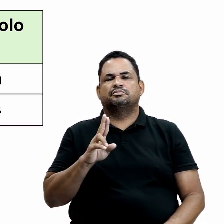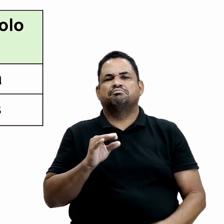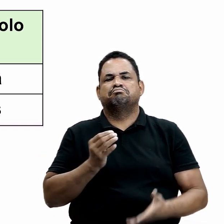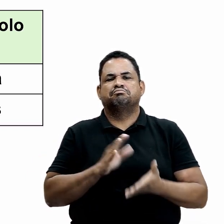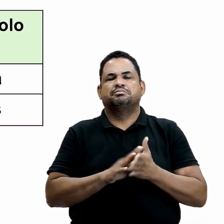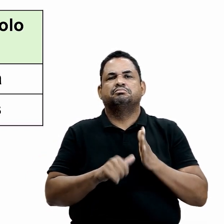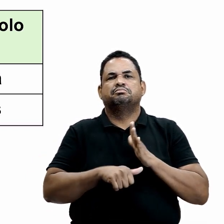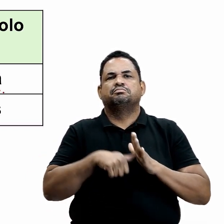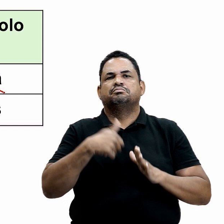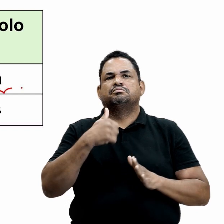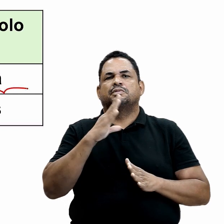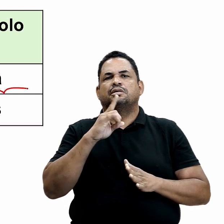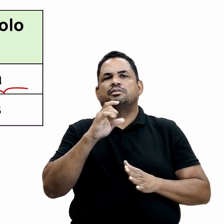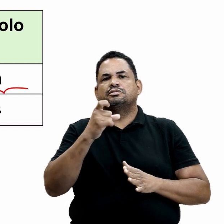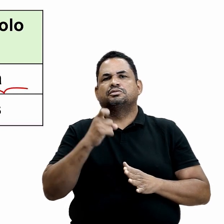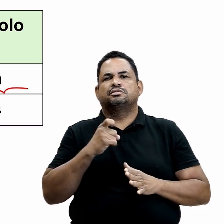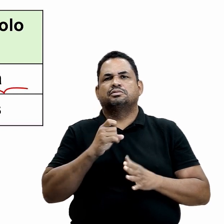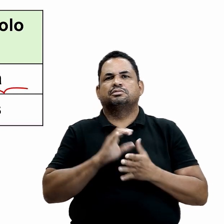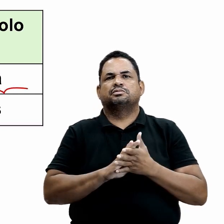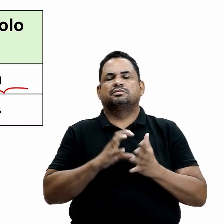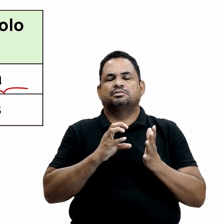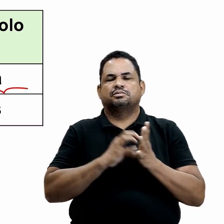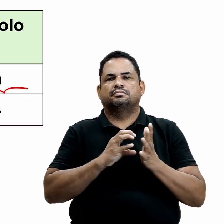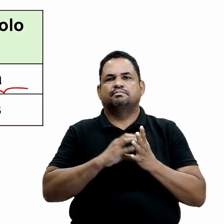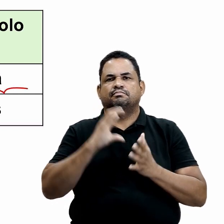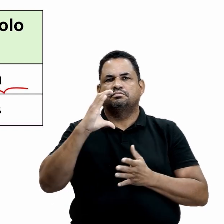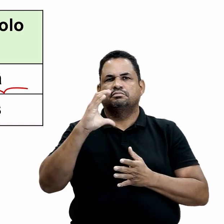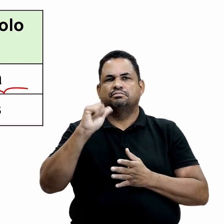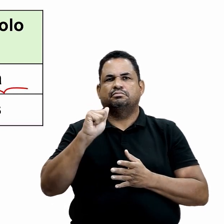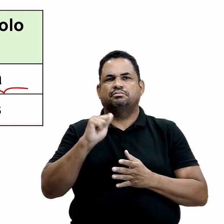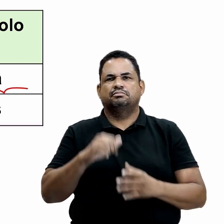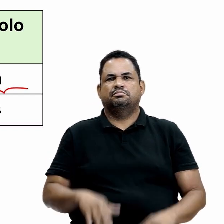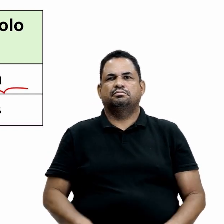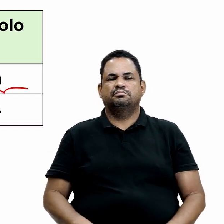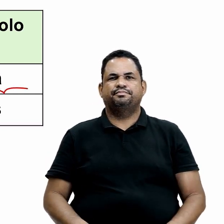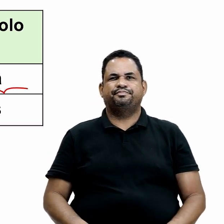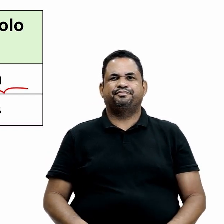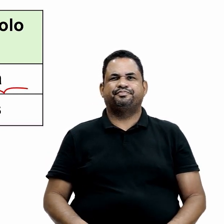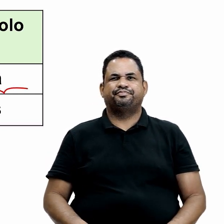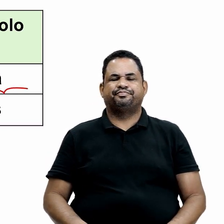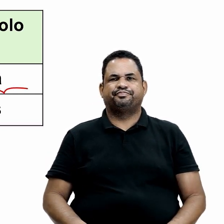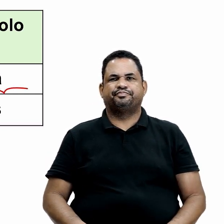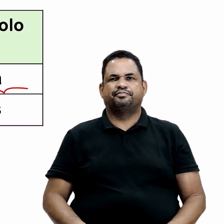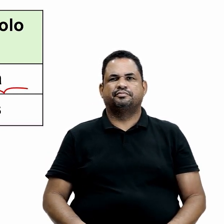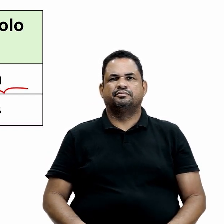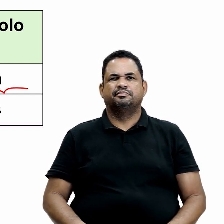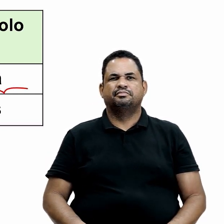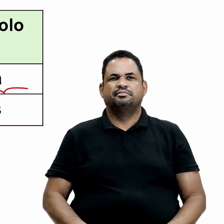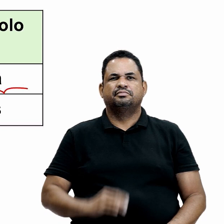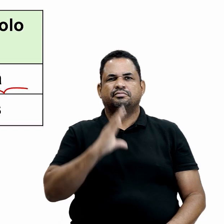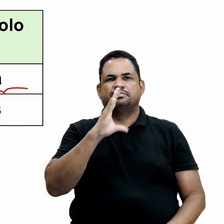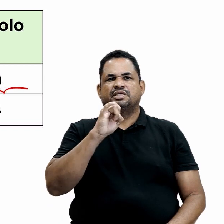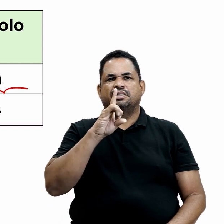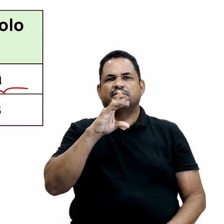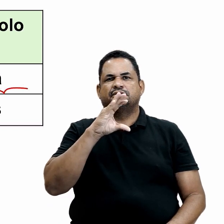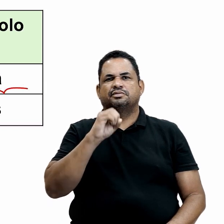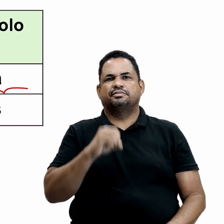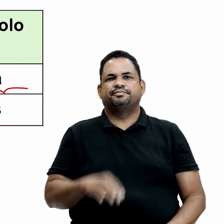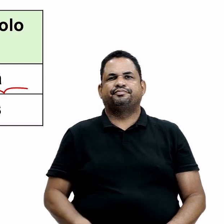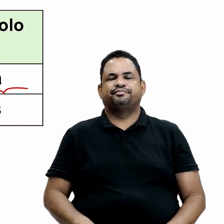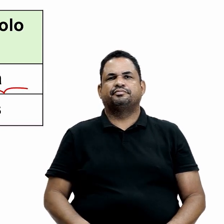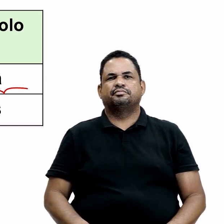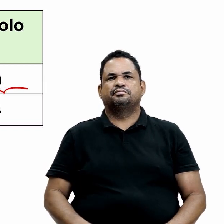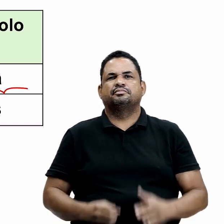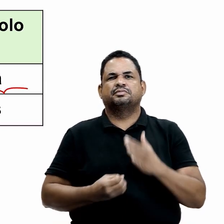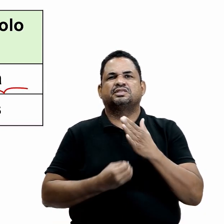cálcio, símbolo Ca, C maiúsculo, A minúsculo. Césio, vem de quem o